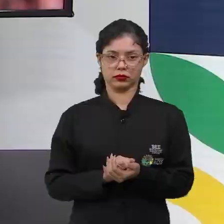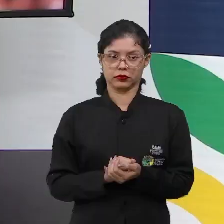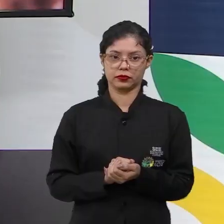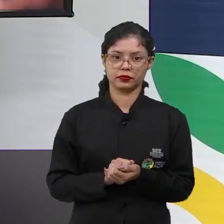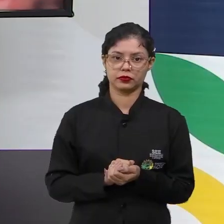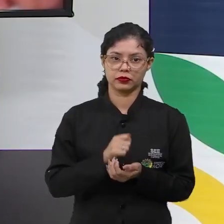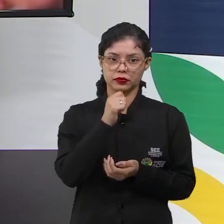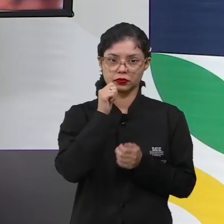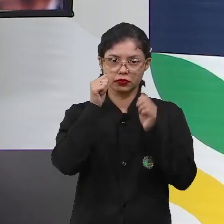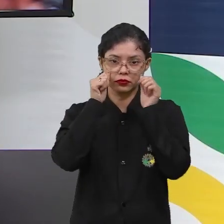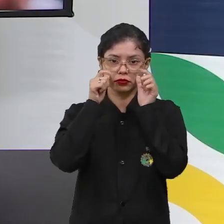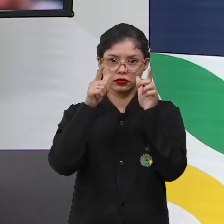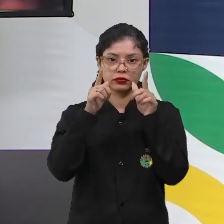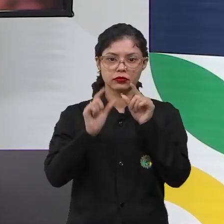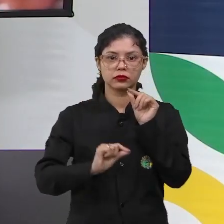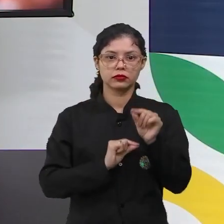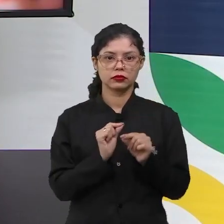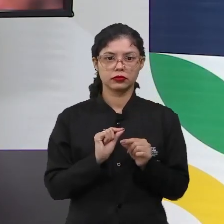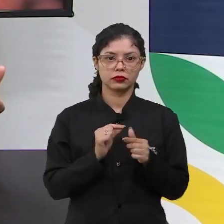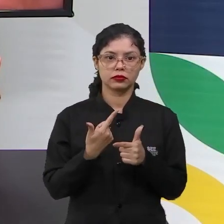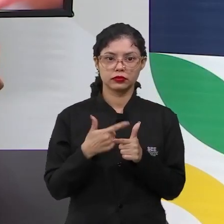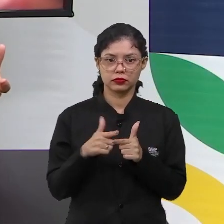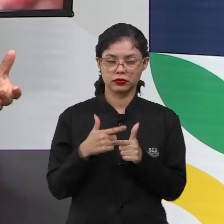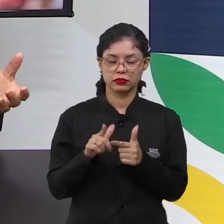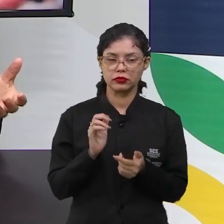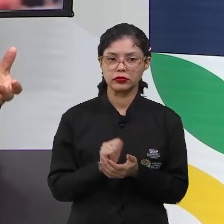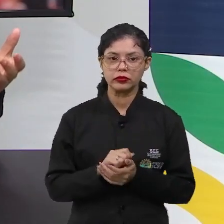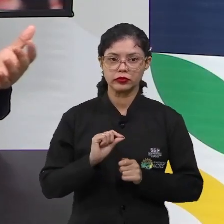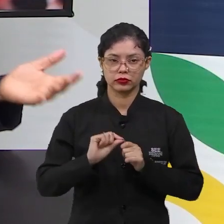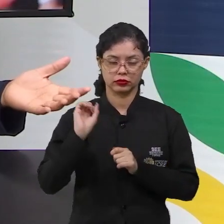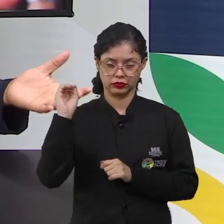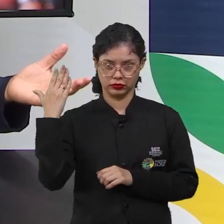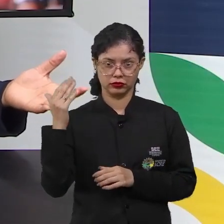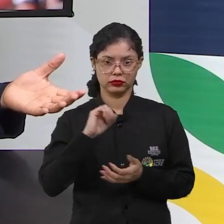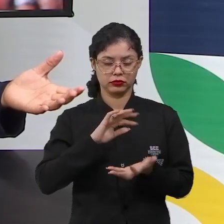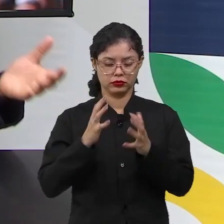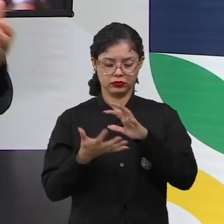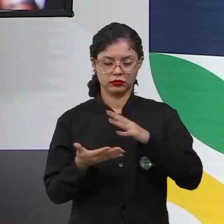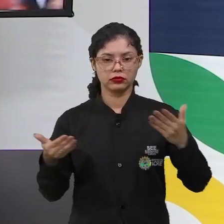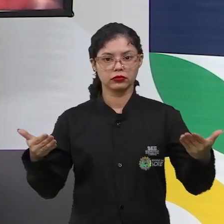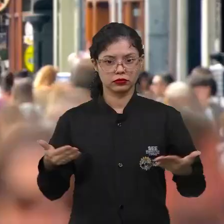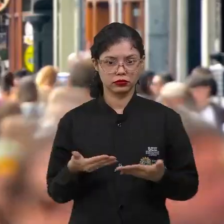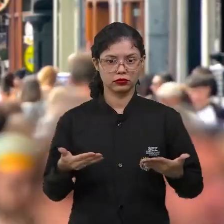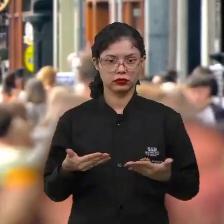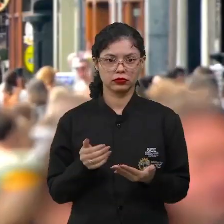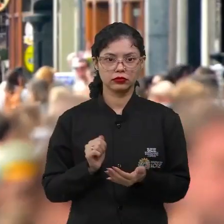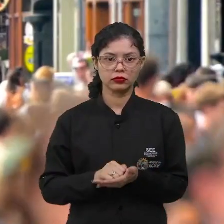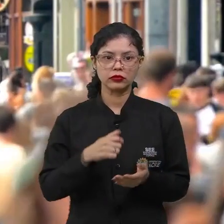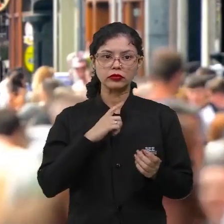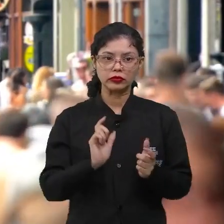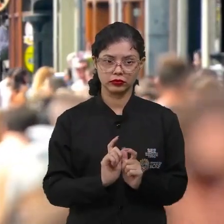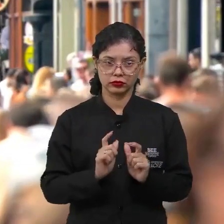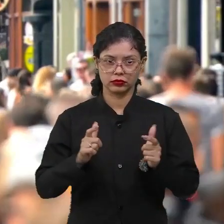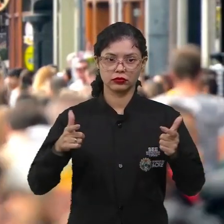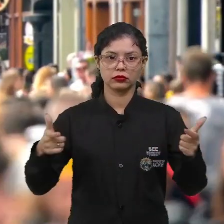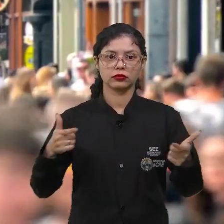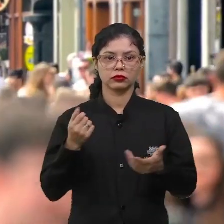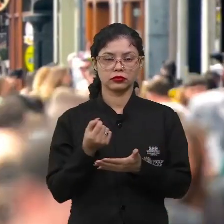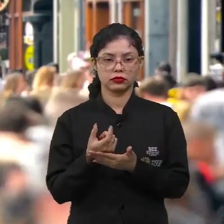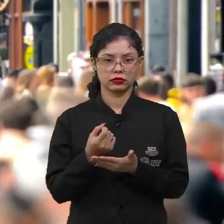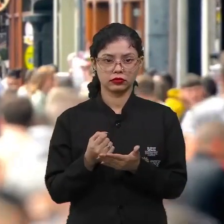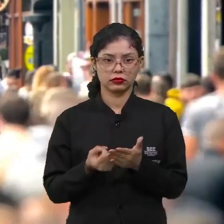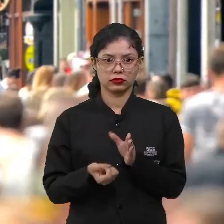tem que chamar atenção para uma problemática que tem acontecido no mundo atual, que é justamente a expansão do